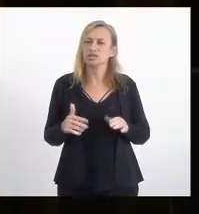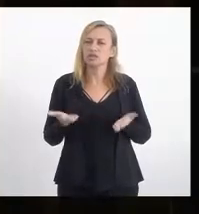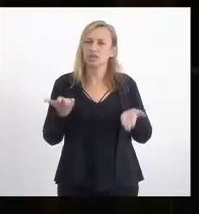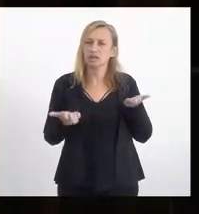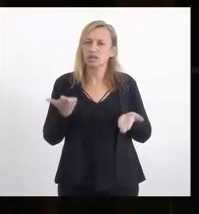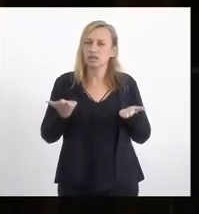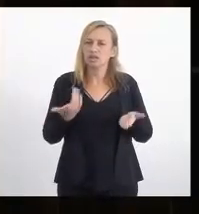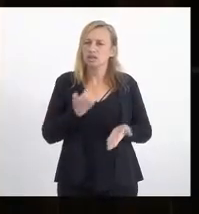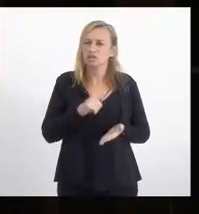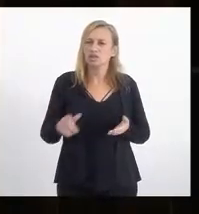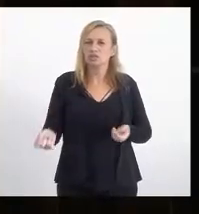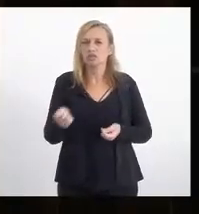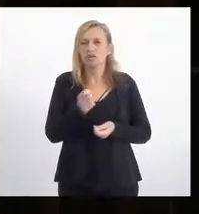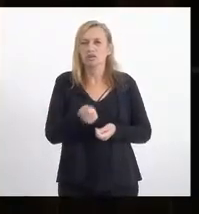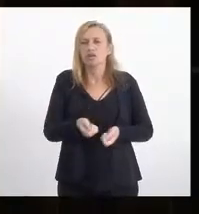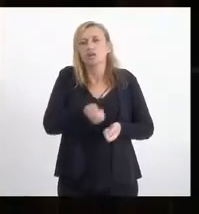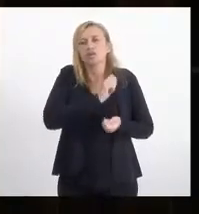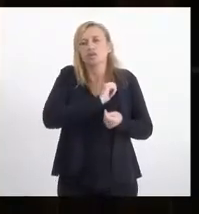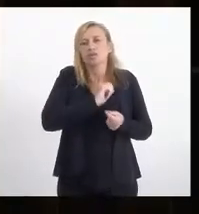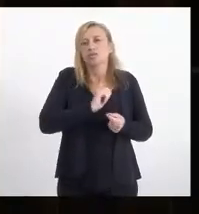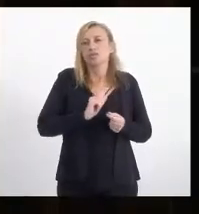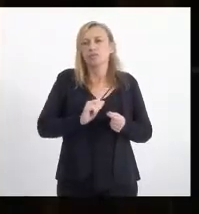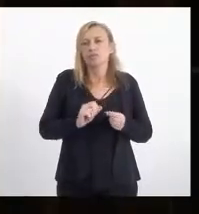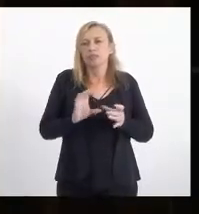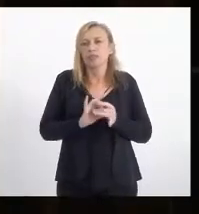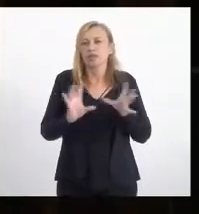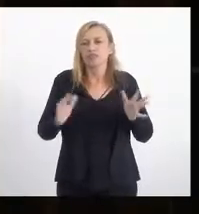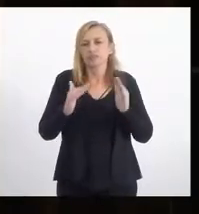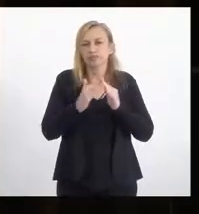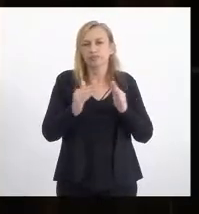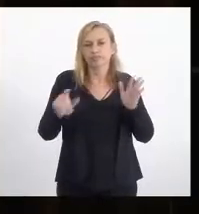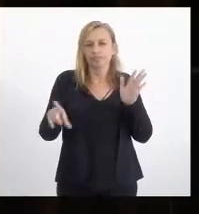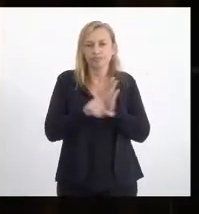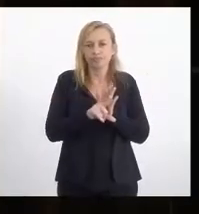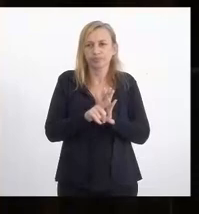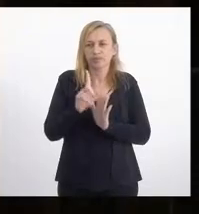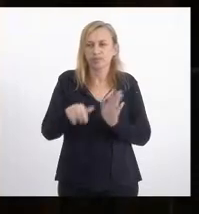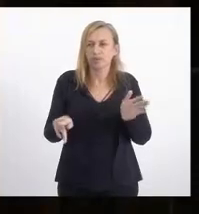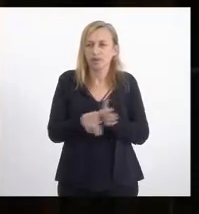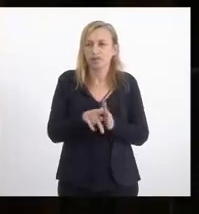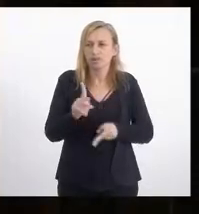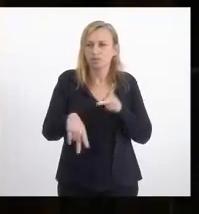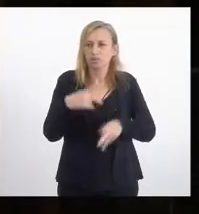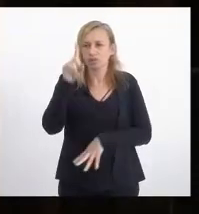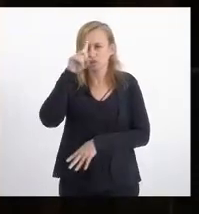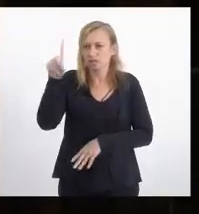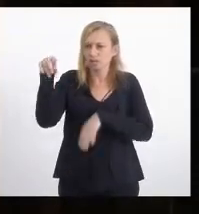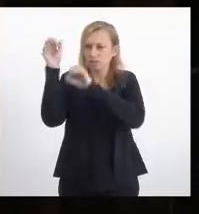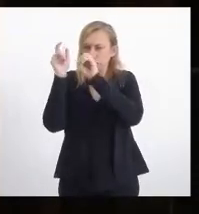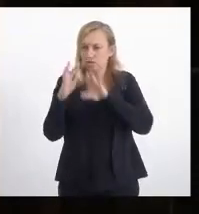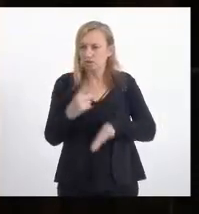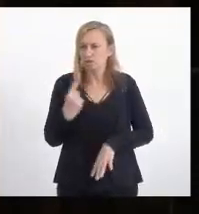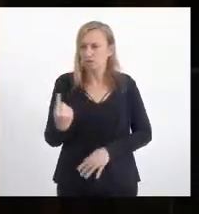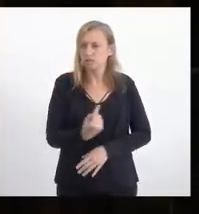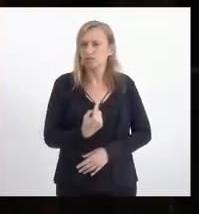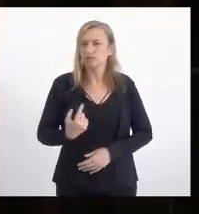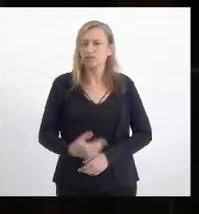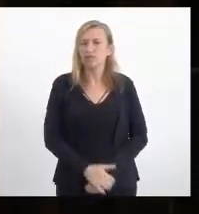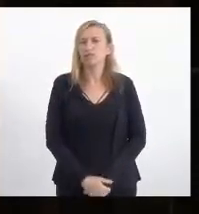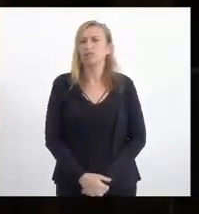estaríamos num regime democrático e muito menos uma casa Legislativa que é do povo que Deus nos abençoe